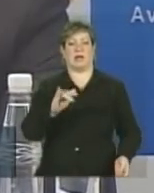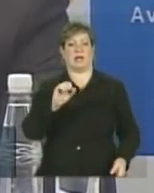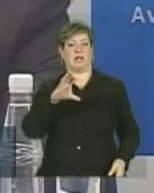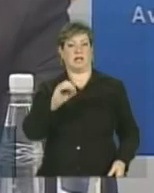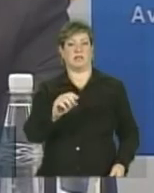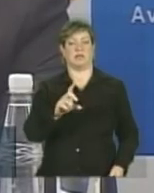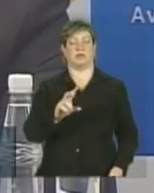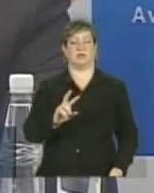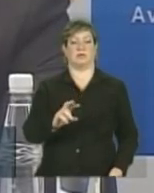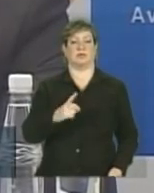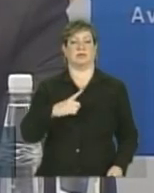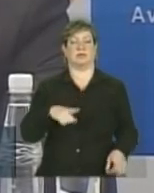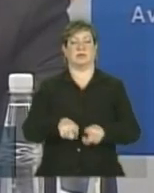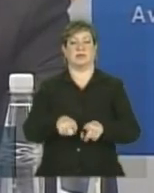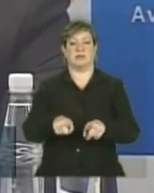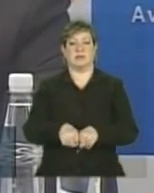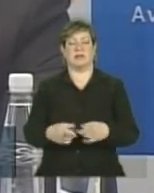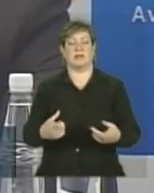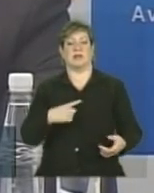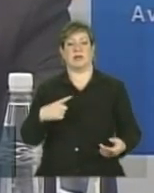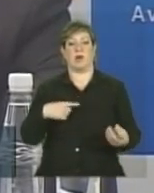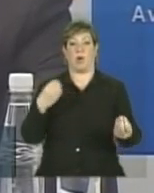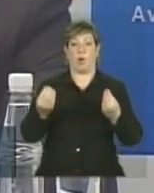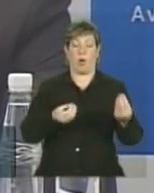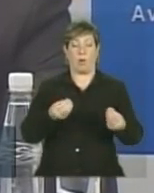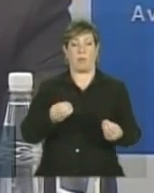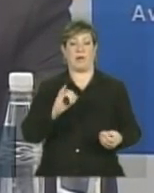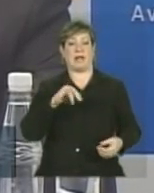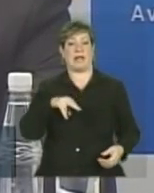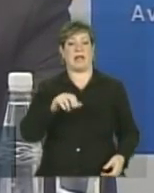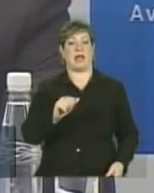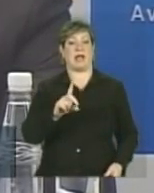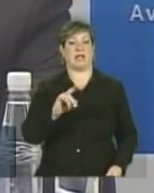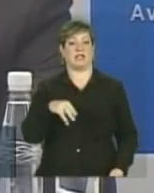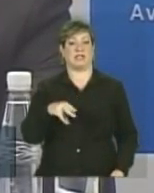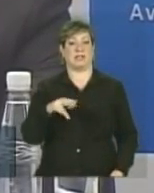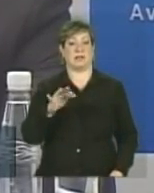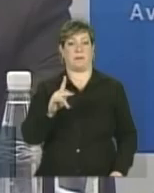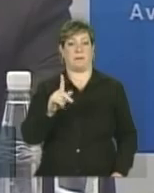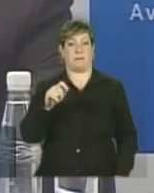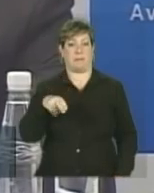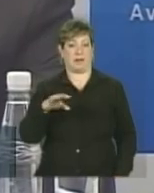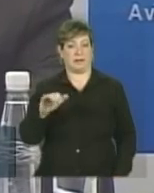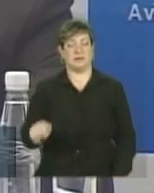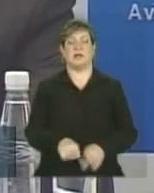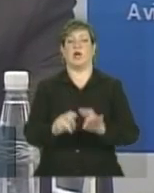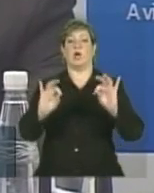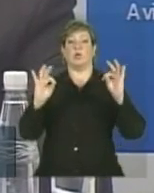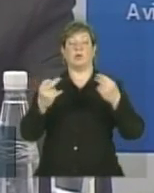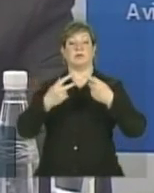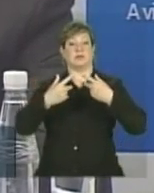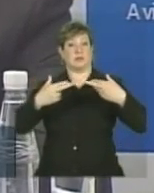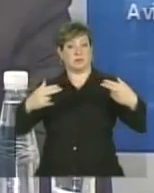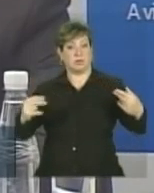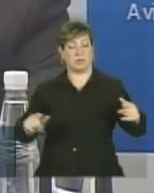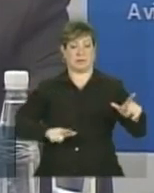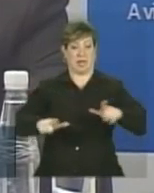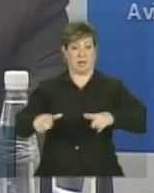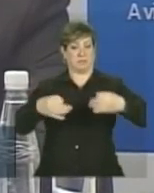dos seus níveis de inadimplência e todos os aspectos que uma boa gestão tem que